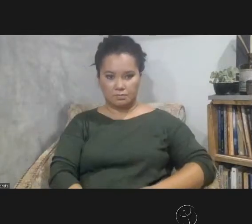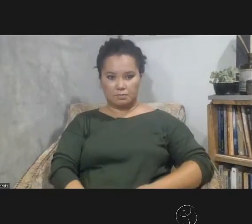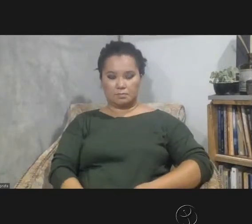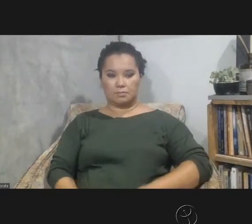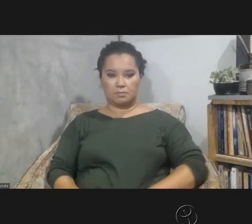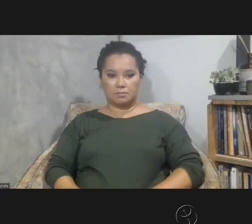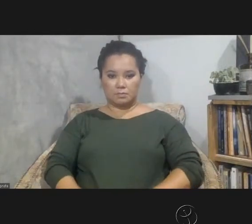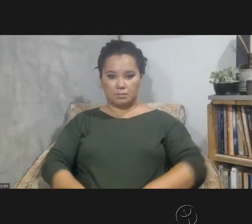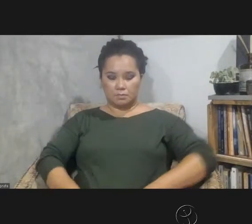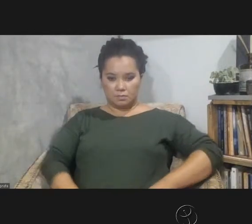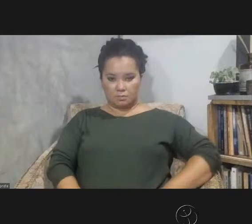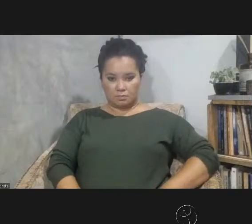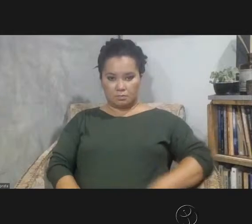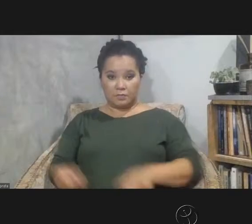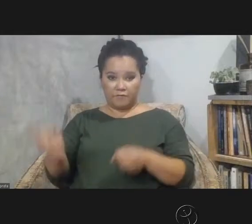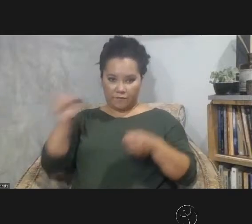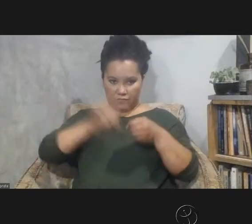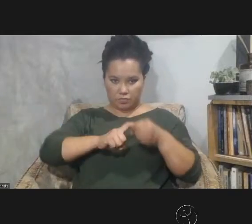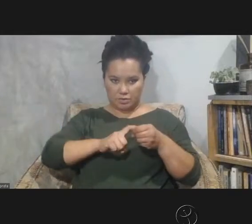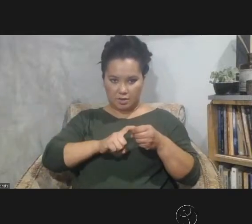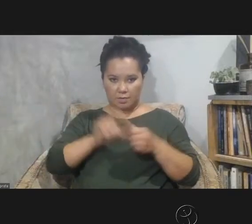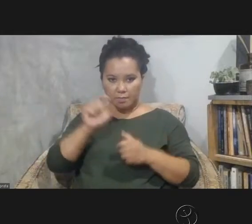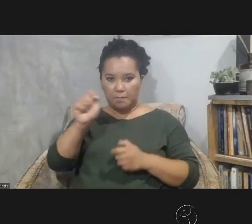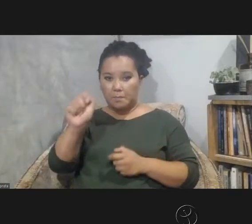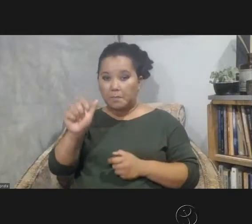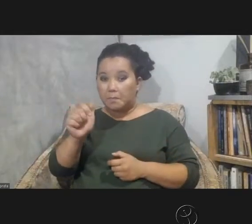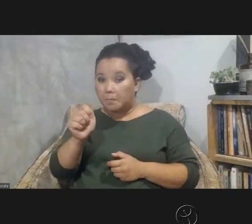vou voltar um pouco.